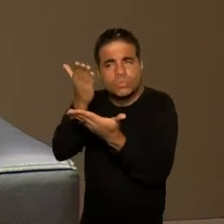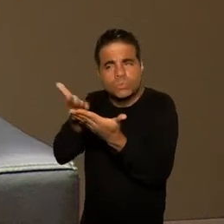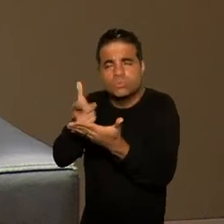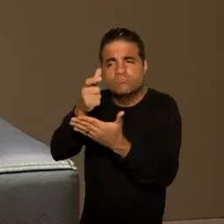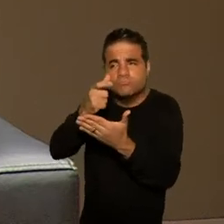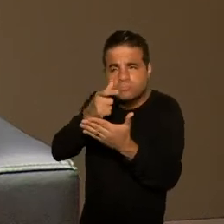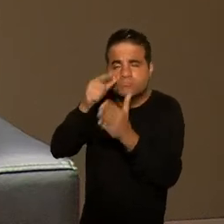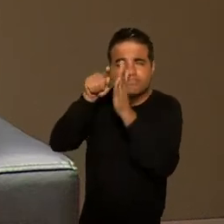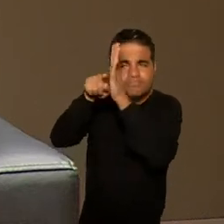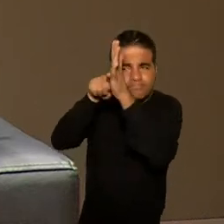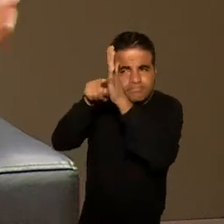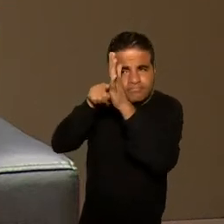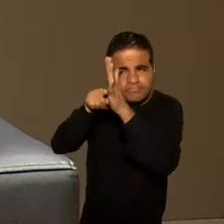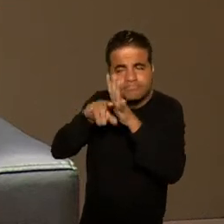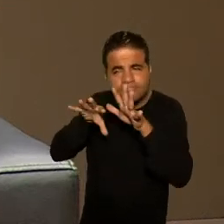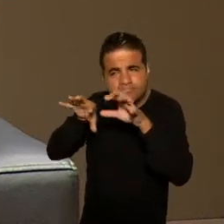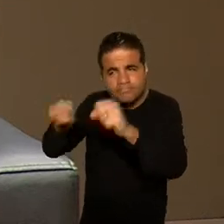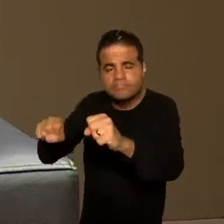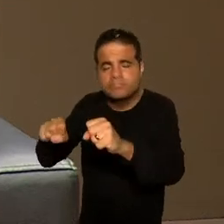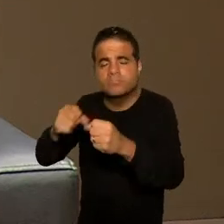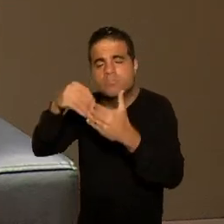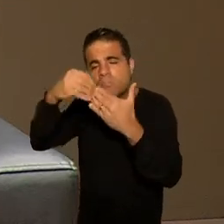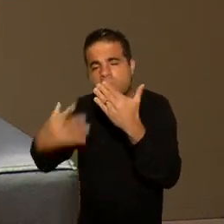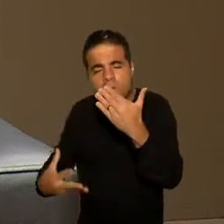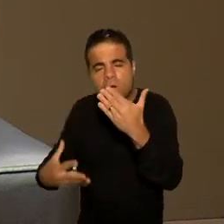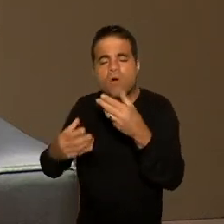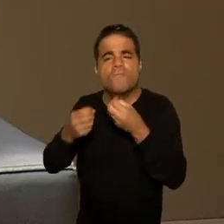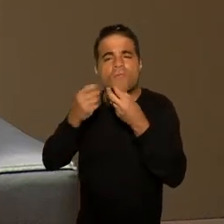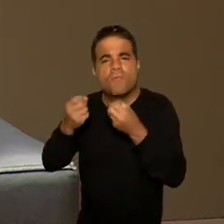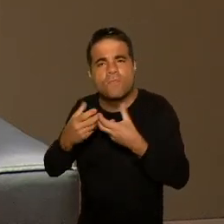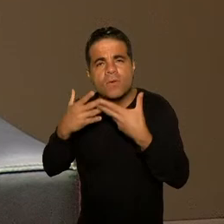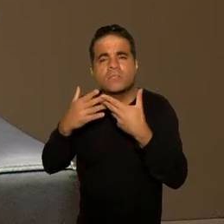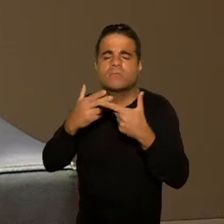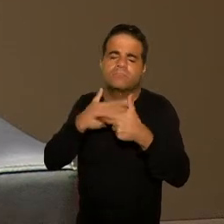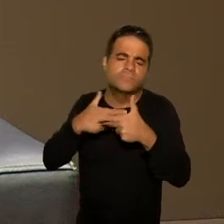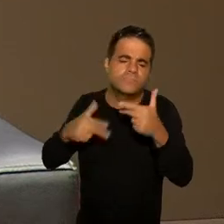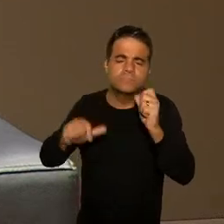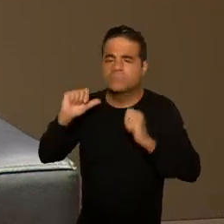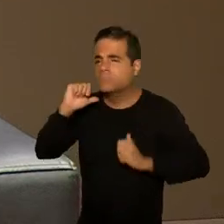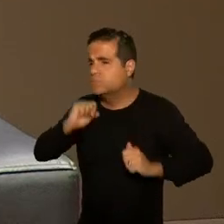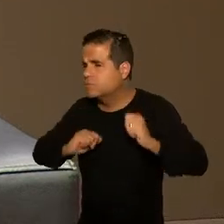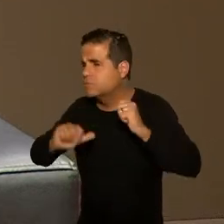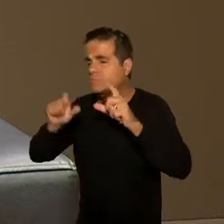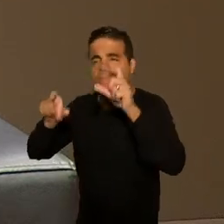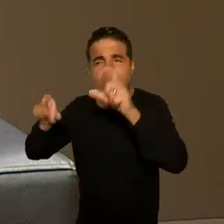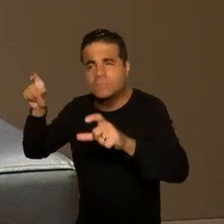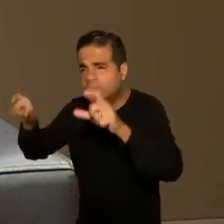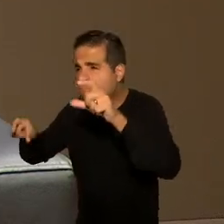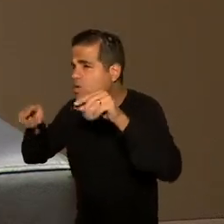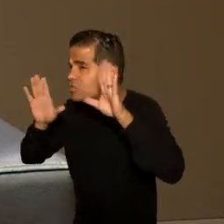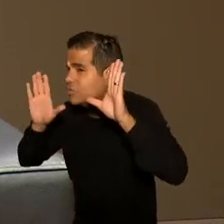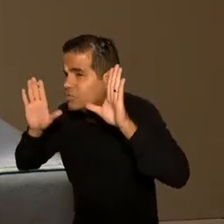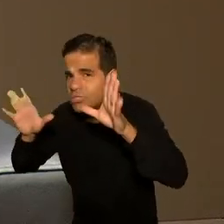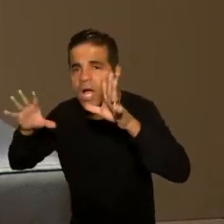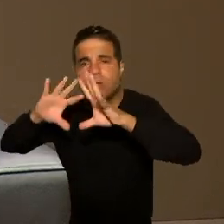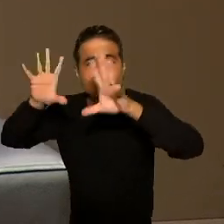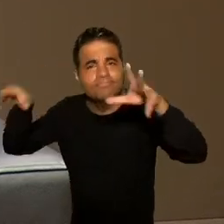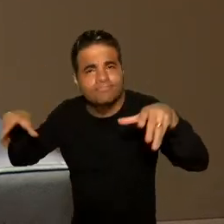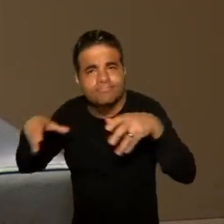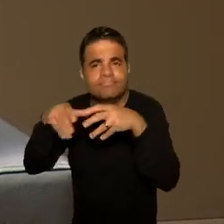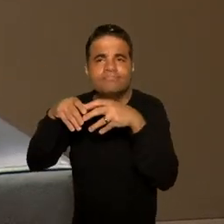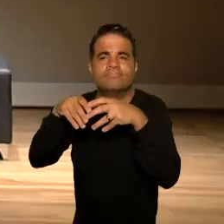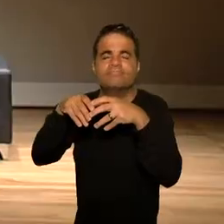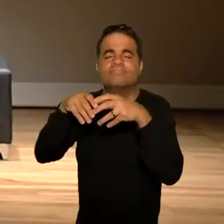que pesquisou que se apropriou daqueles conteúdos daquelas obras daqueles artistas e que ele e que o grupo